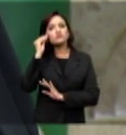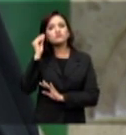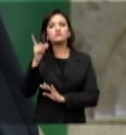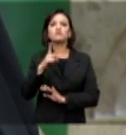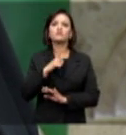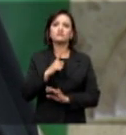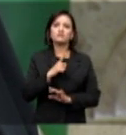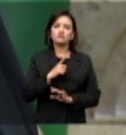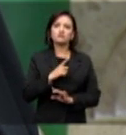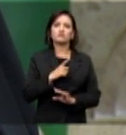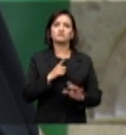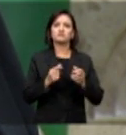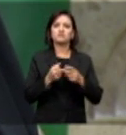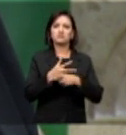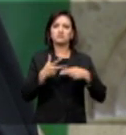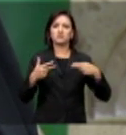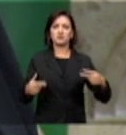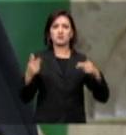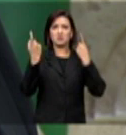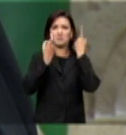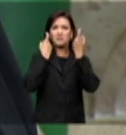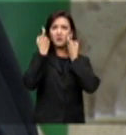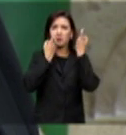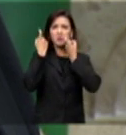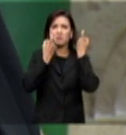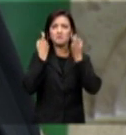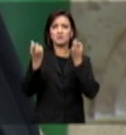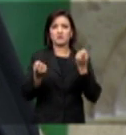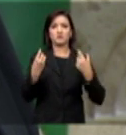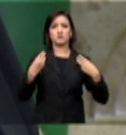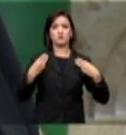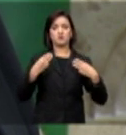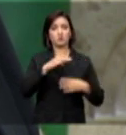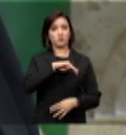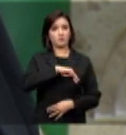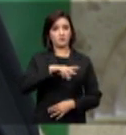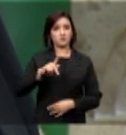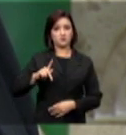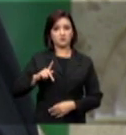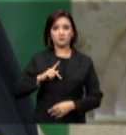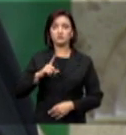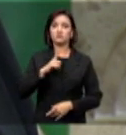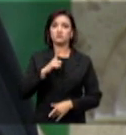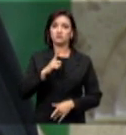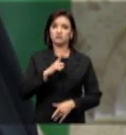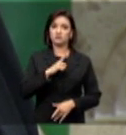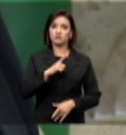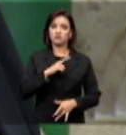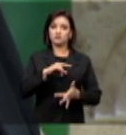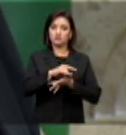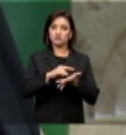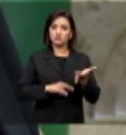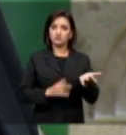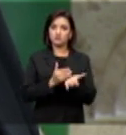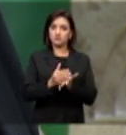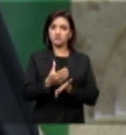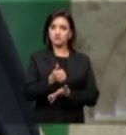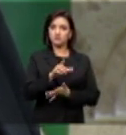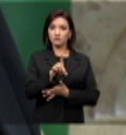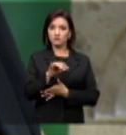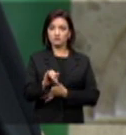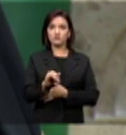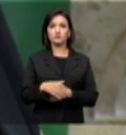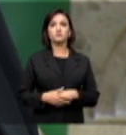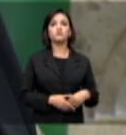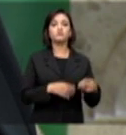as preocupações do Ministério Público postas na petição inicial da ADI. O segundo fato